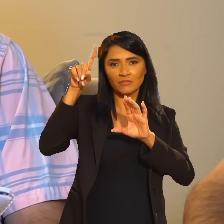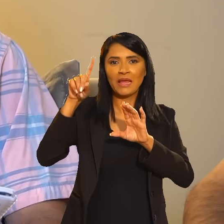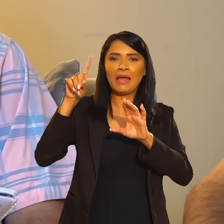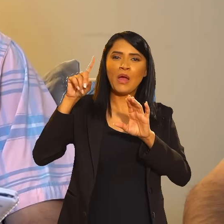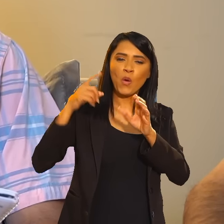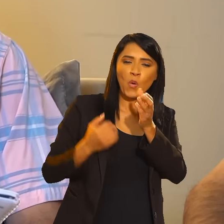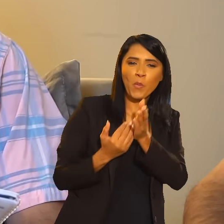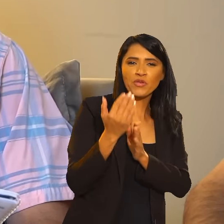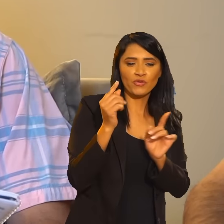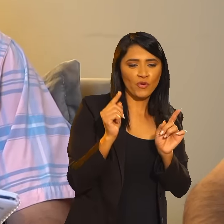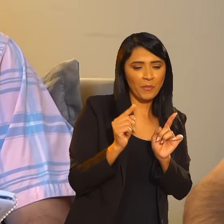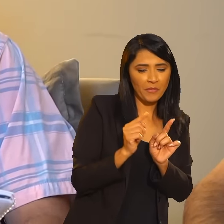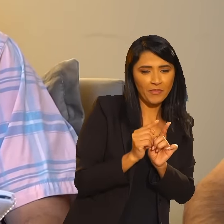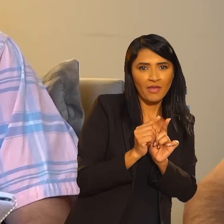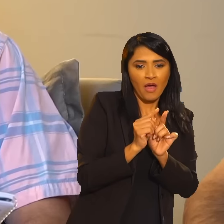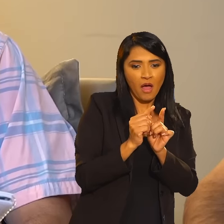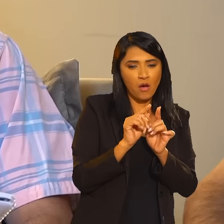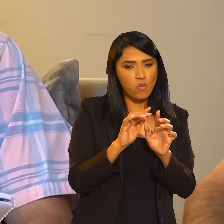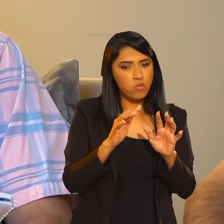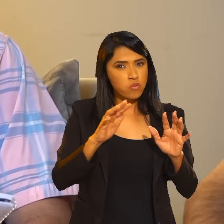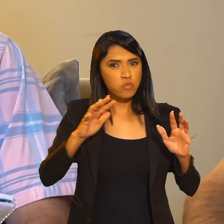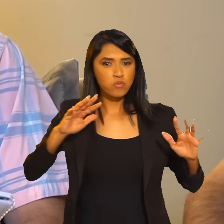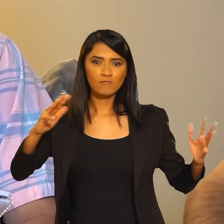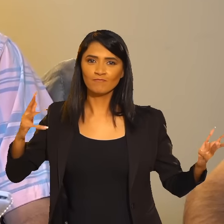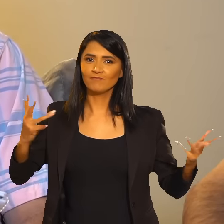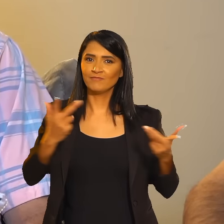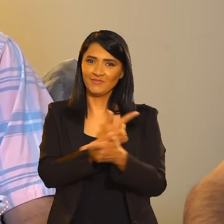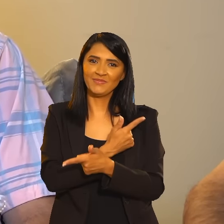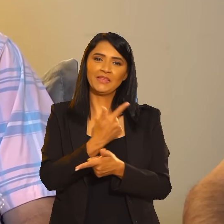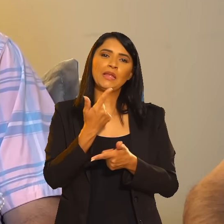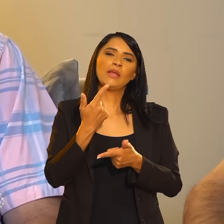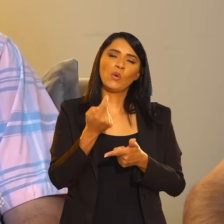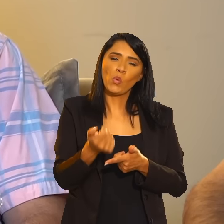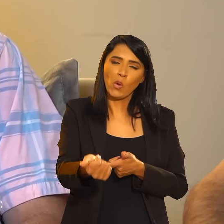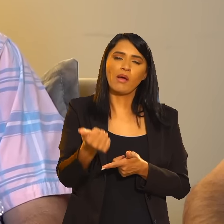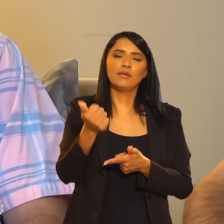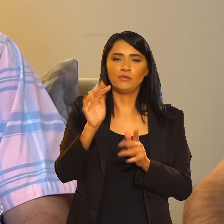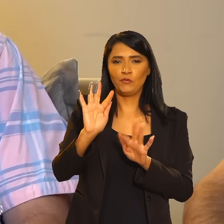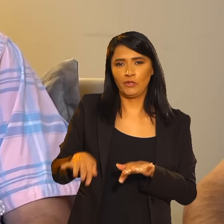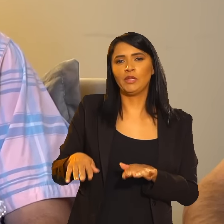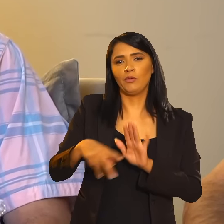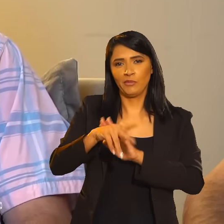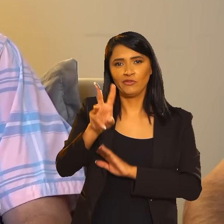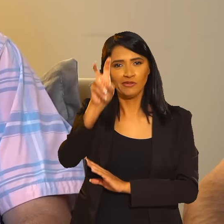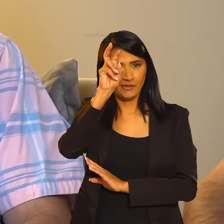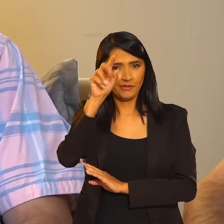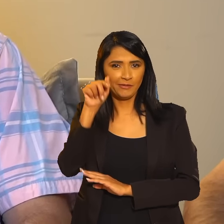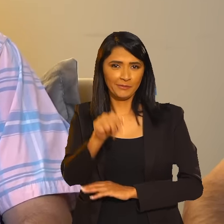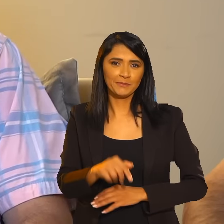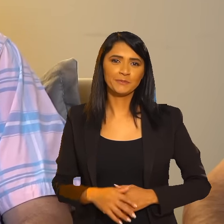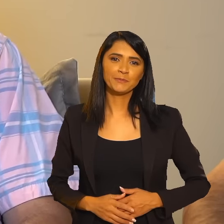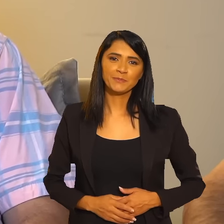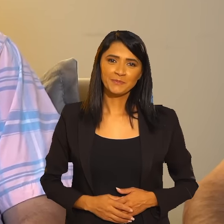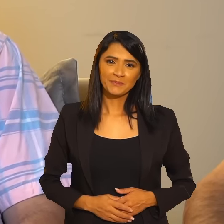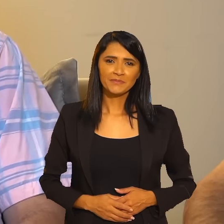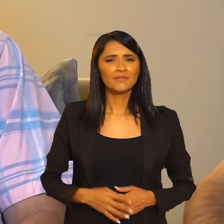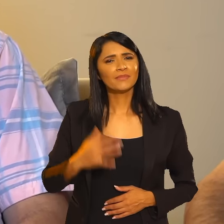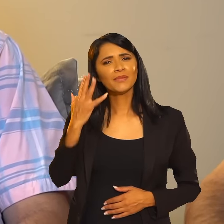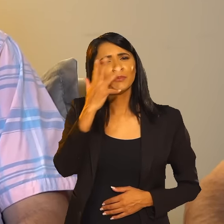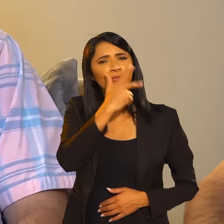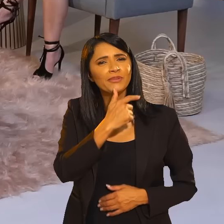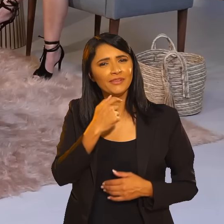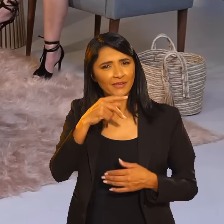também se tornará grande e impressionante. Está aqui na lição, já quase na parte de quinta-feira, no final da parte de quinta-feira aqui.